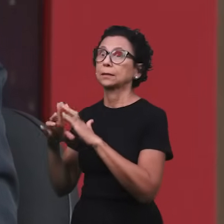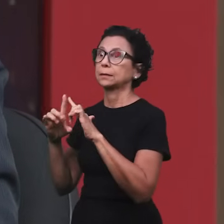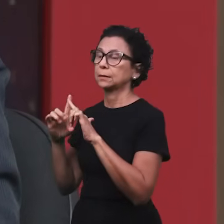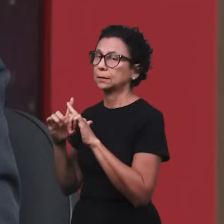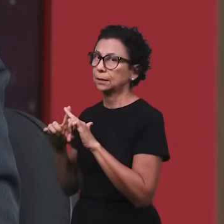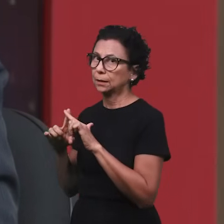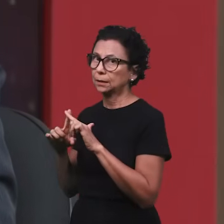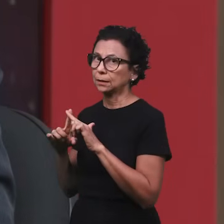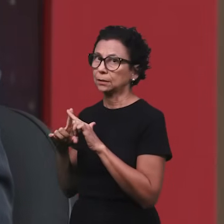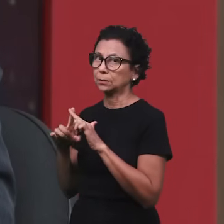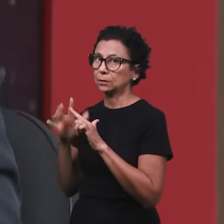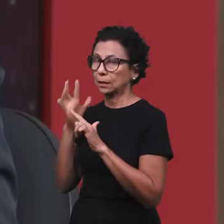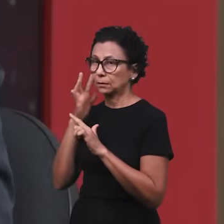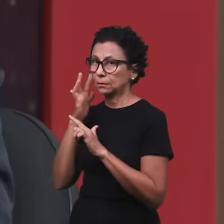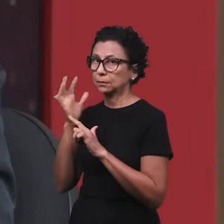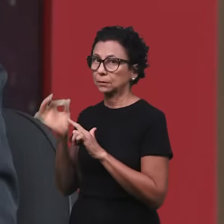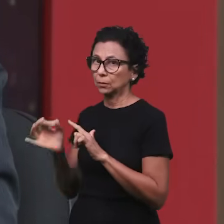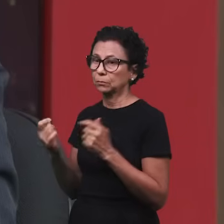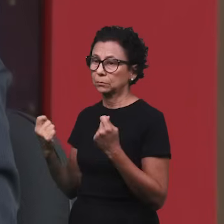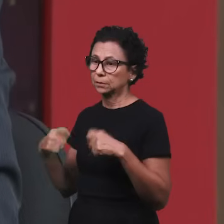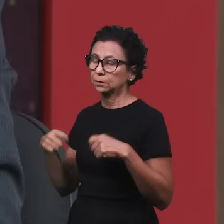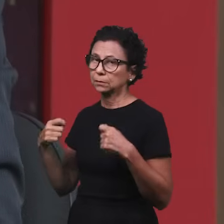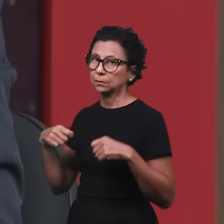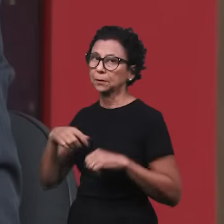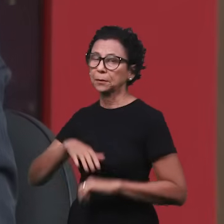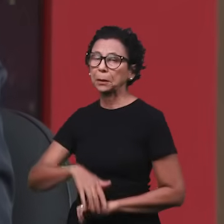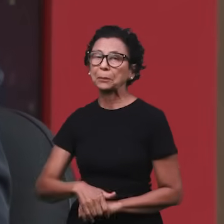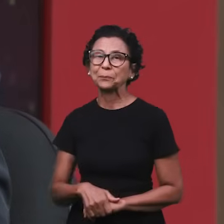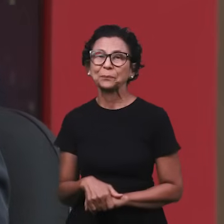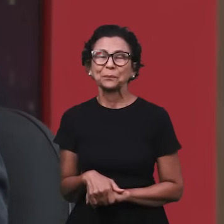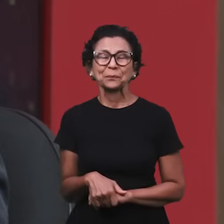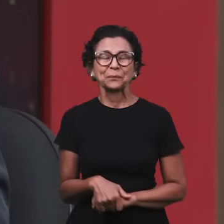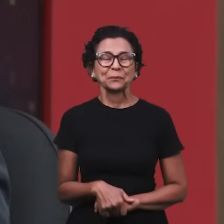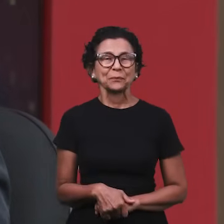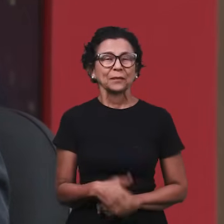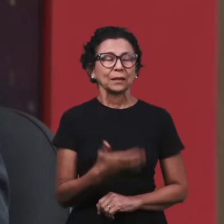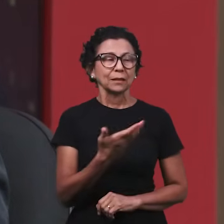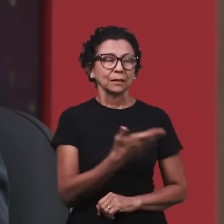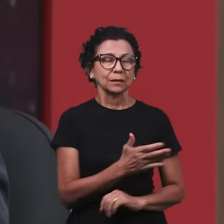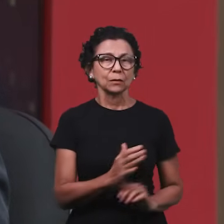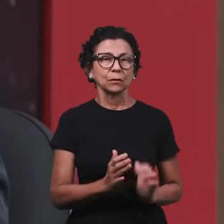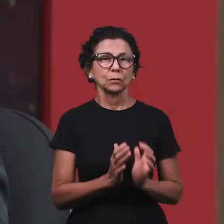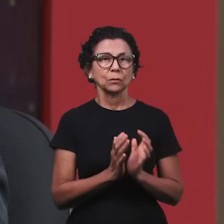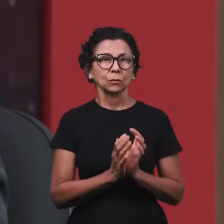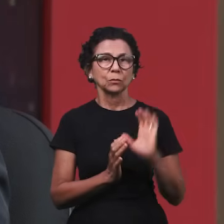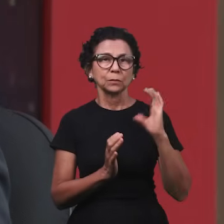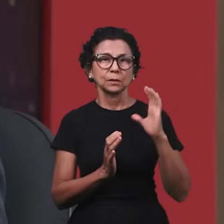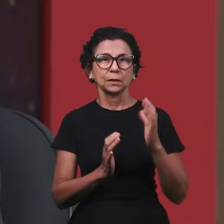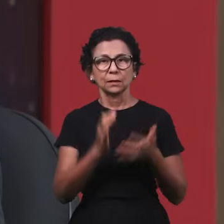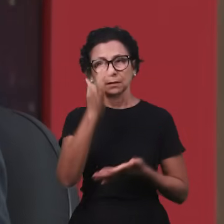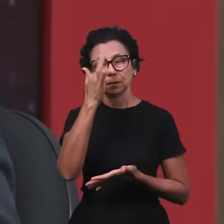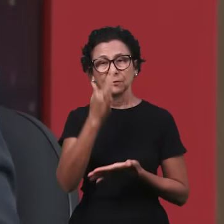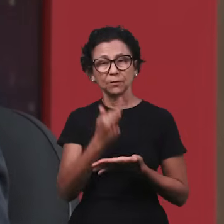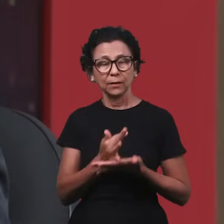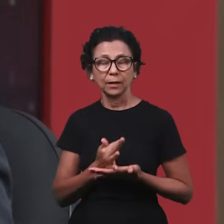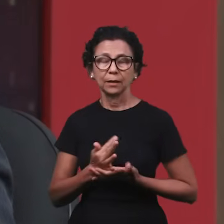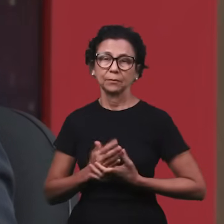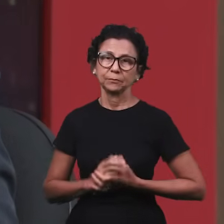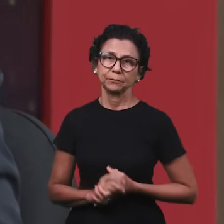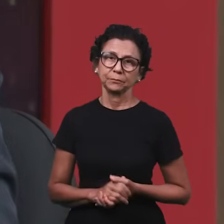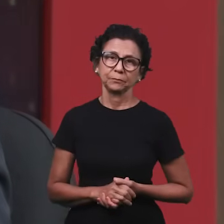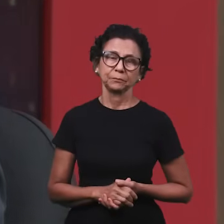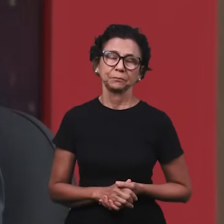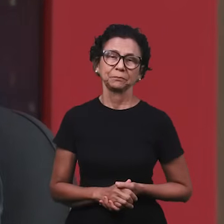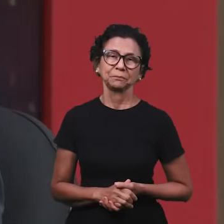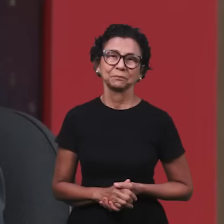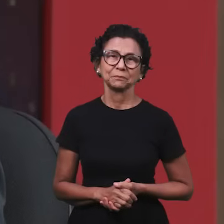cuidados que nós devemos ter. Estamos aqui com membros do grupo Ciência e Fé para tratar a respeito desse assunto, dando continuidade a esse assunto. Está